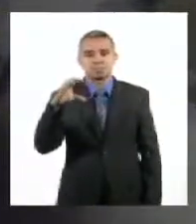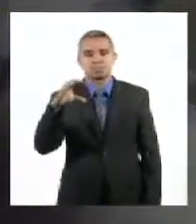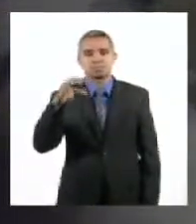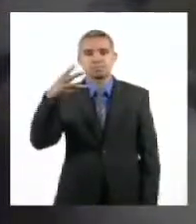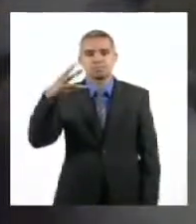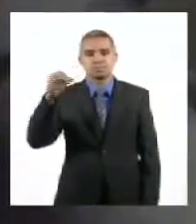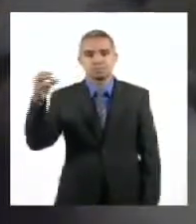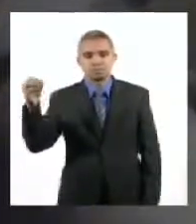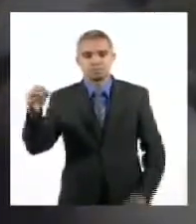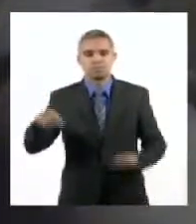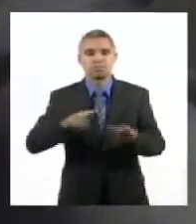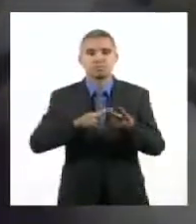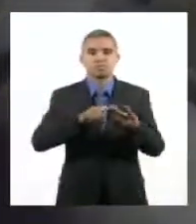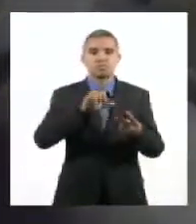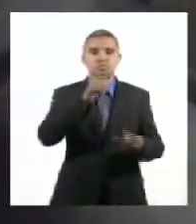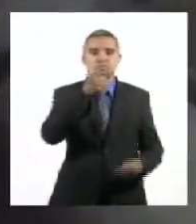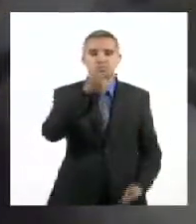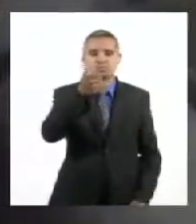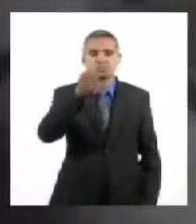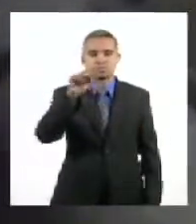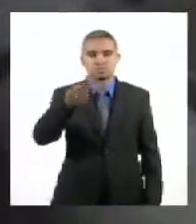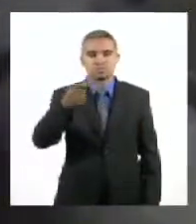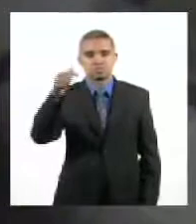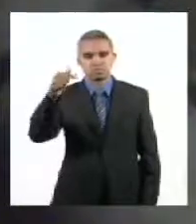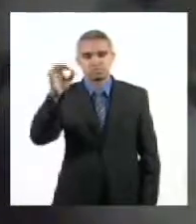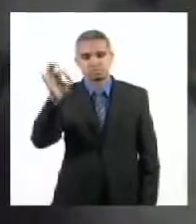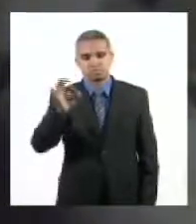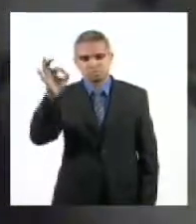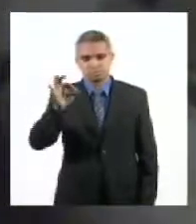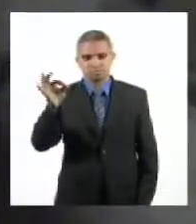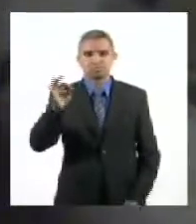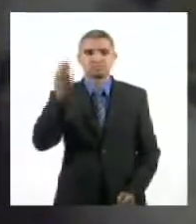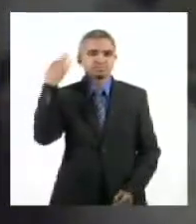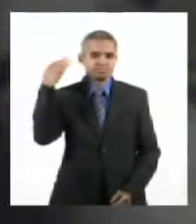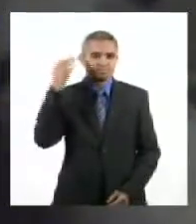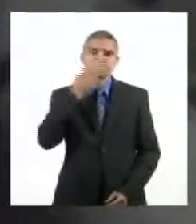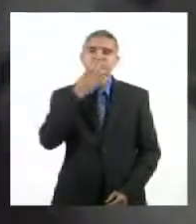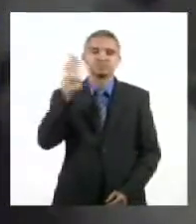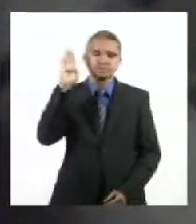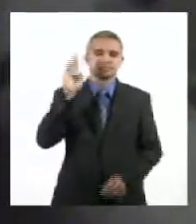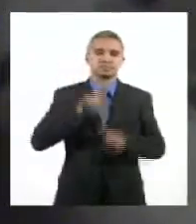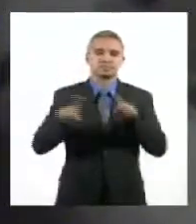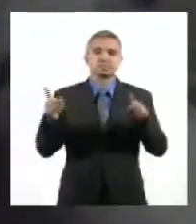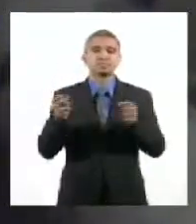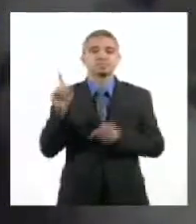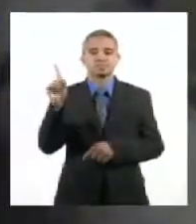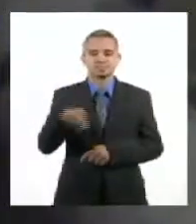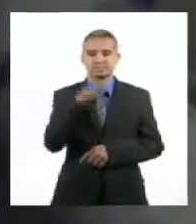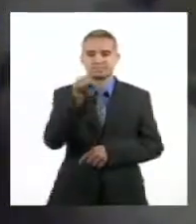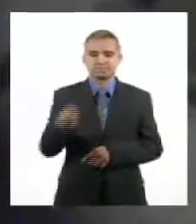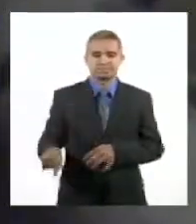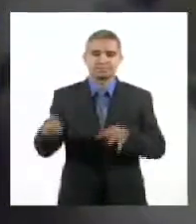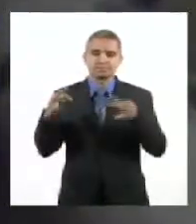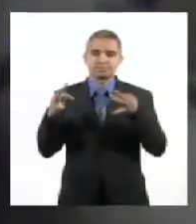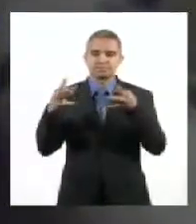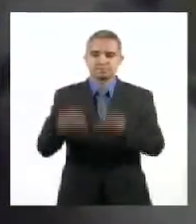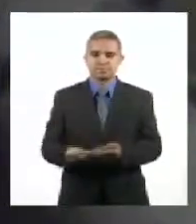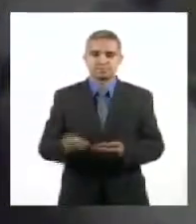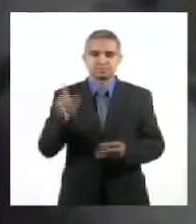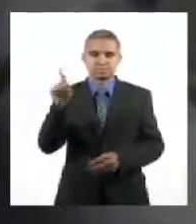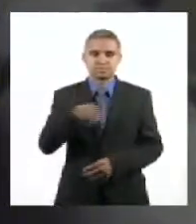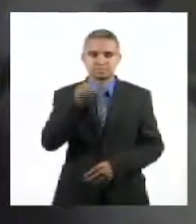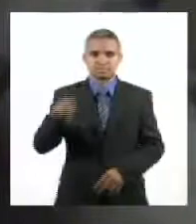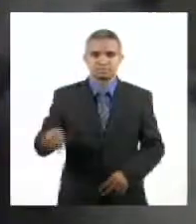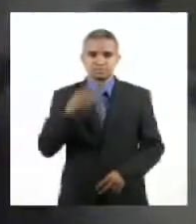enfim. Nós, quem o apoia e quem não o apoia, isso é notório e sabe do descaso e a